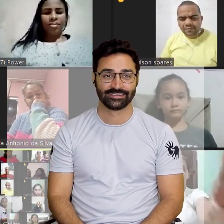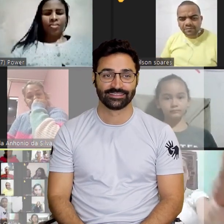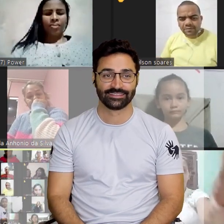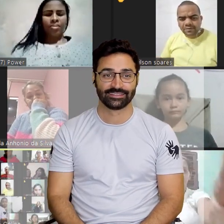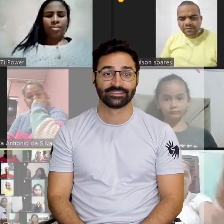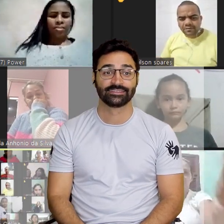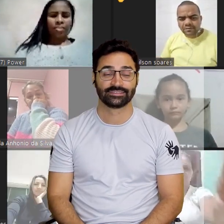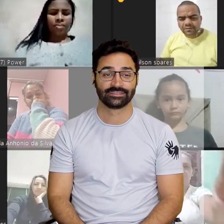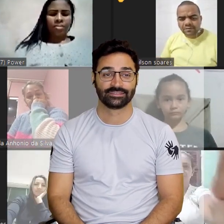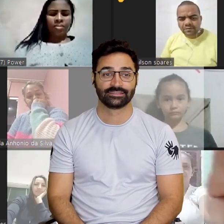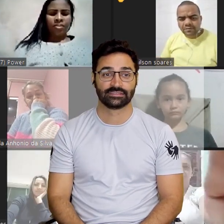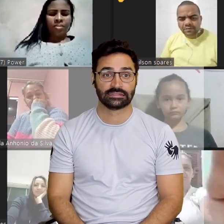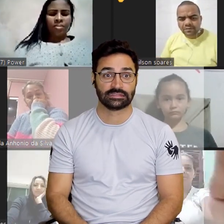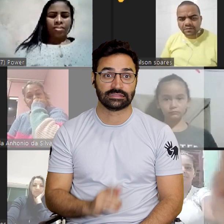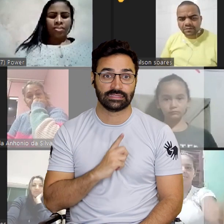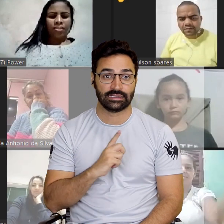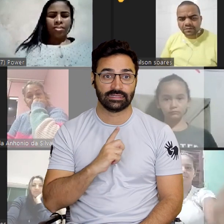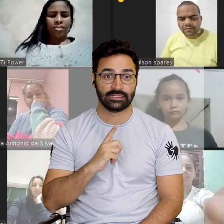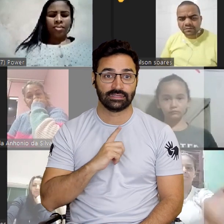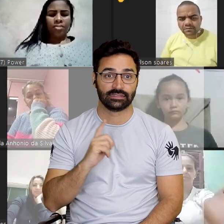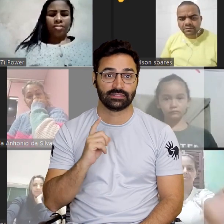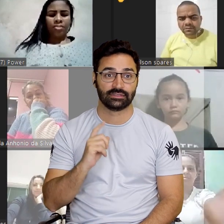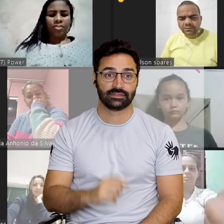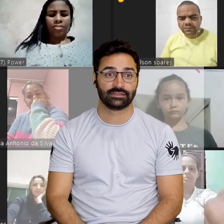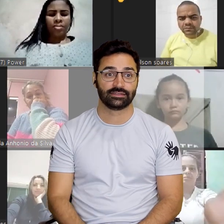Ela tem 2